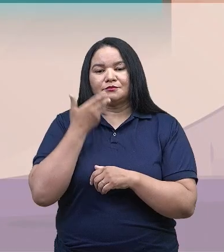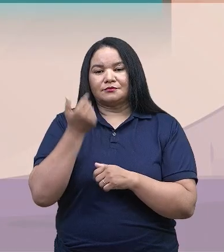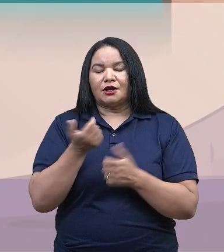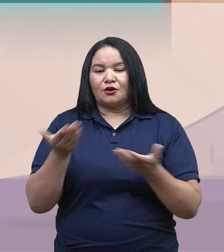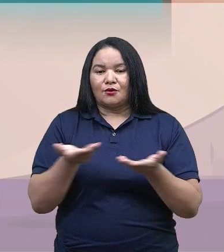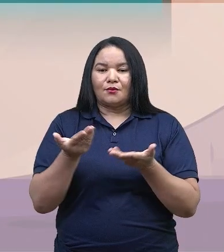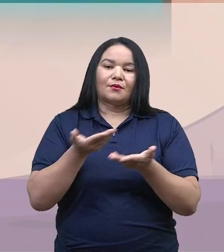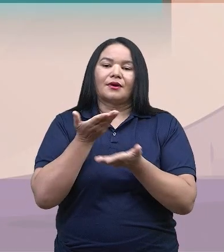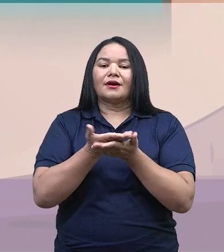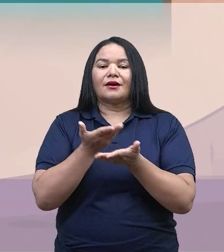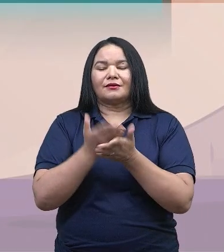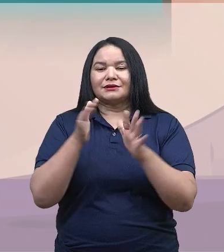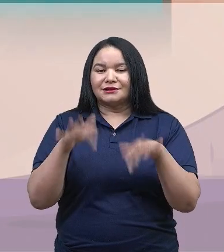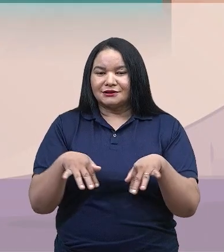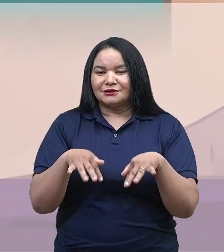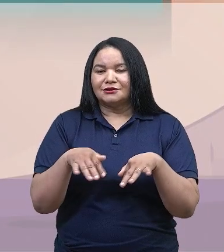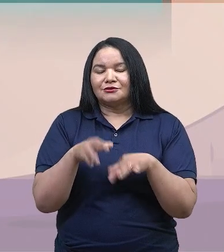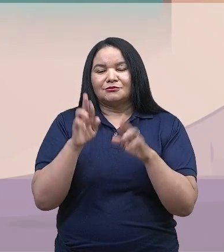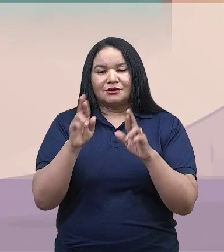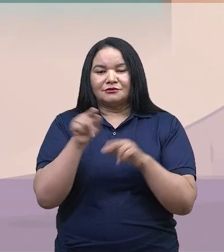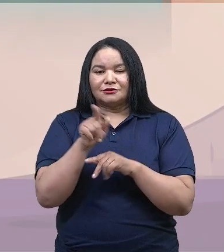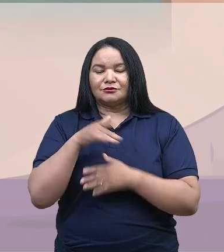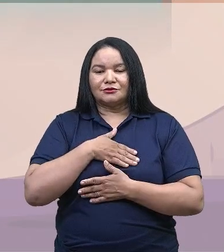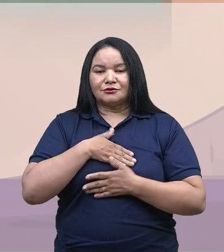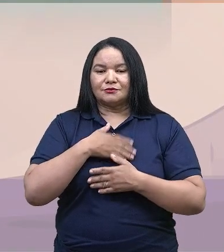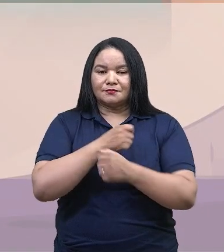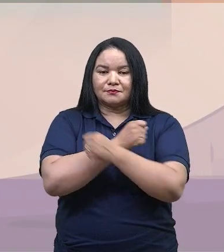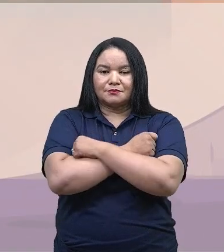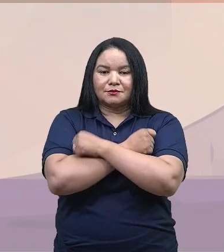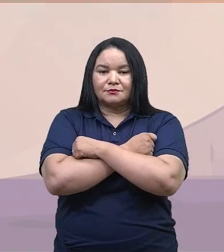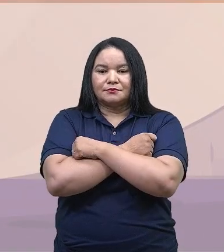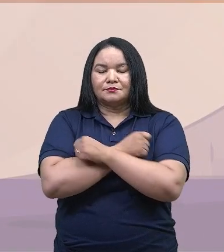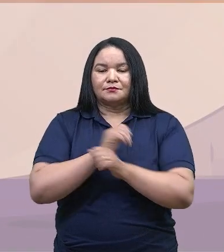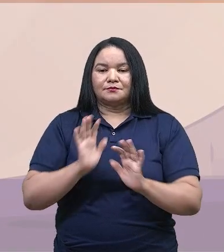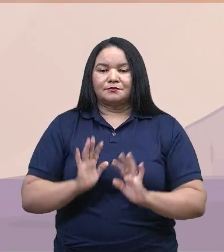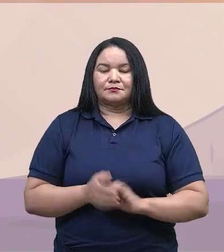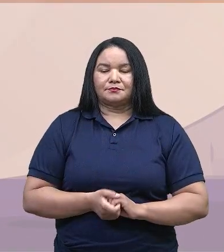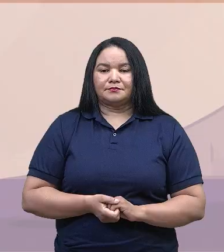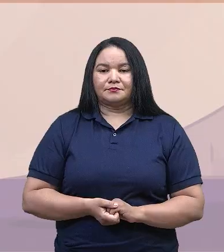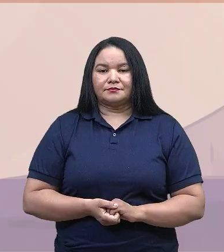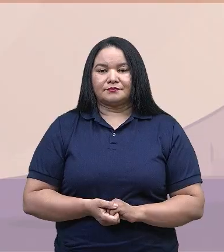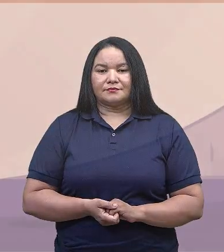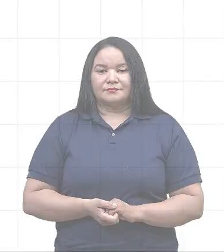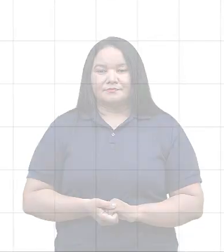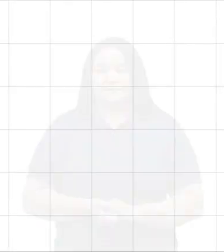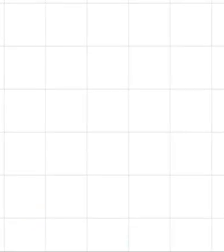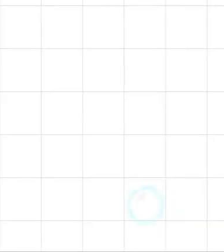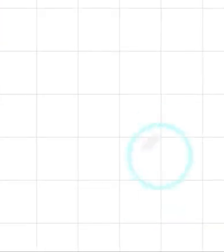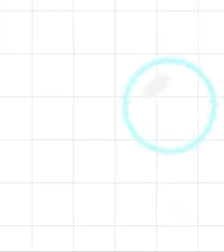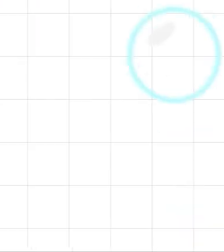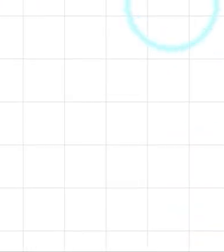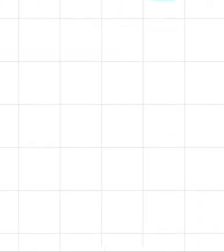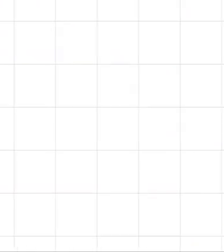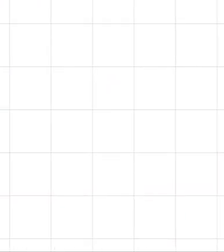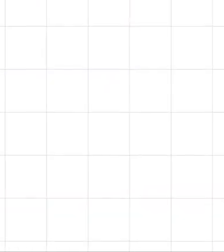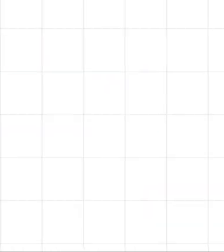Eu espero que vocês tenham gostado desse conteúdo. Eu deixo a todos um forte abraço e até a próxima.